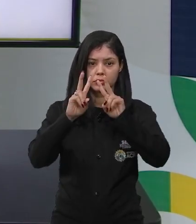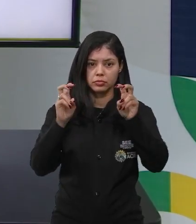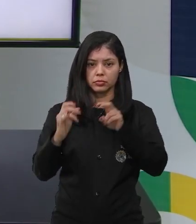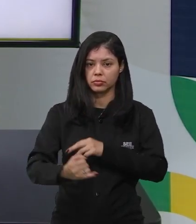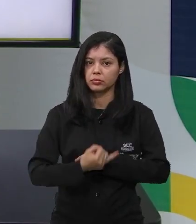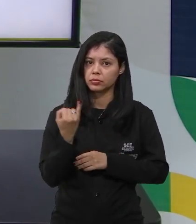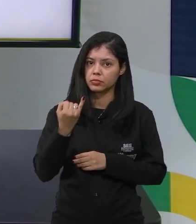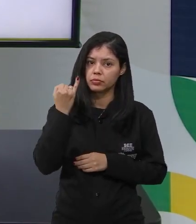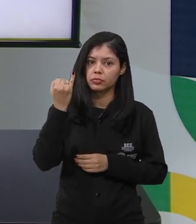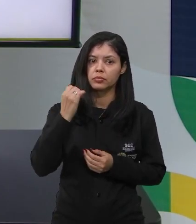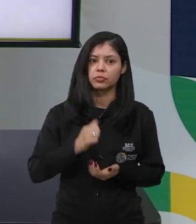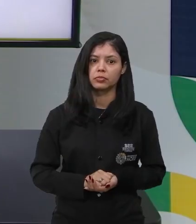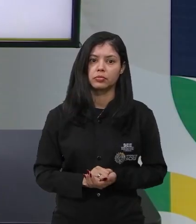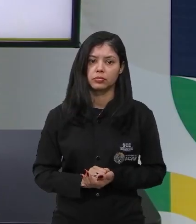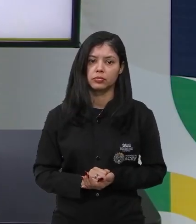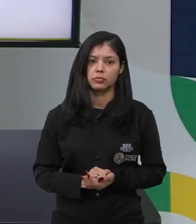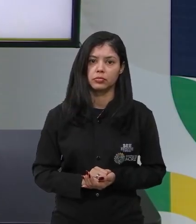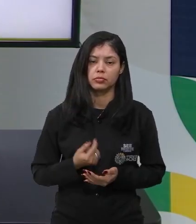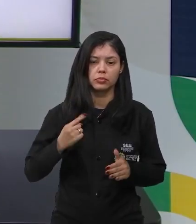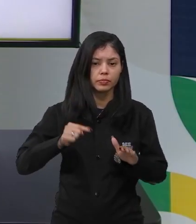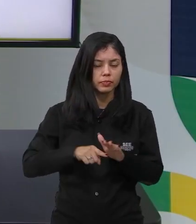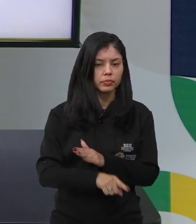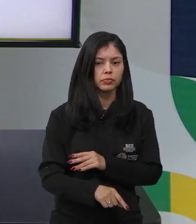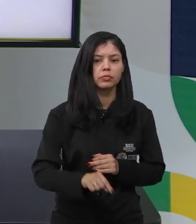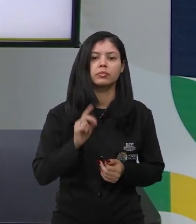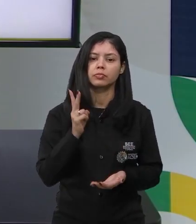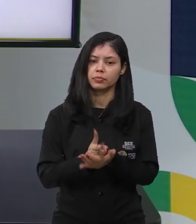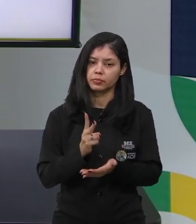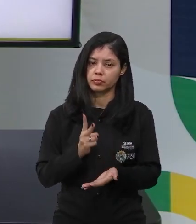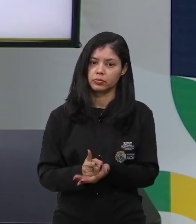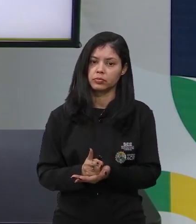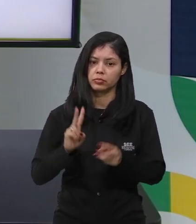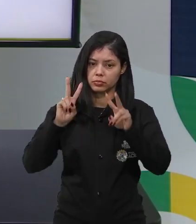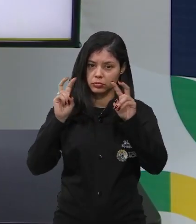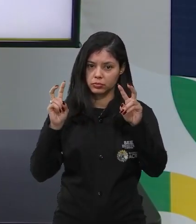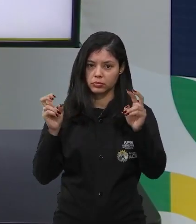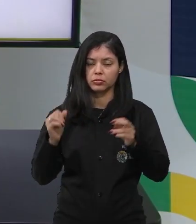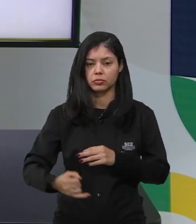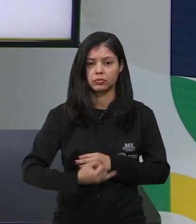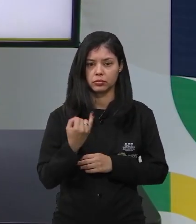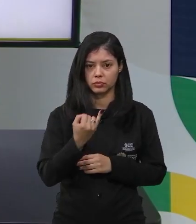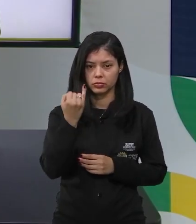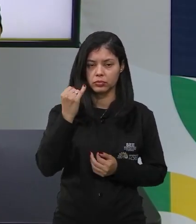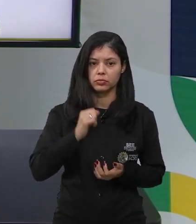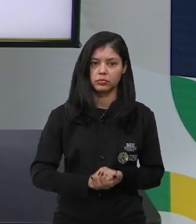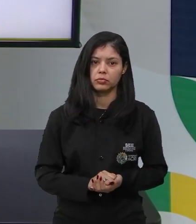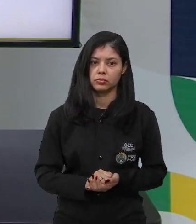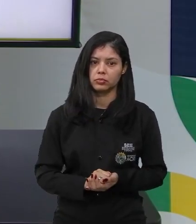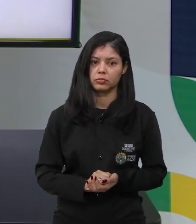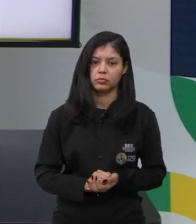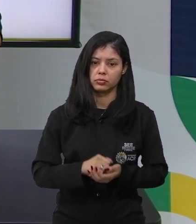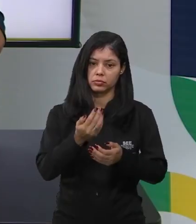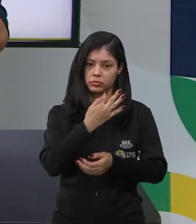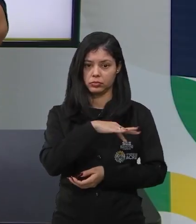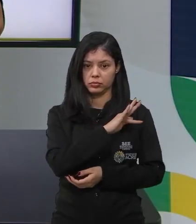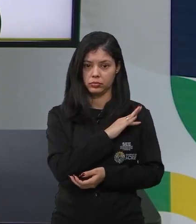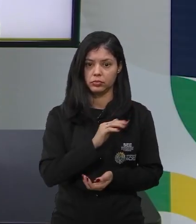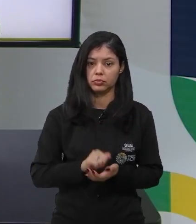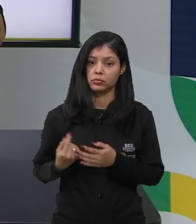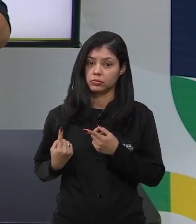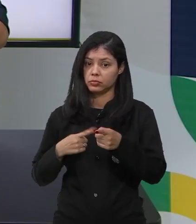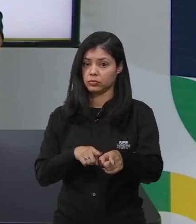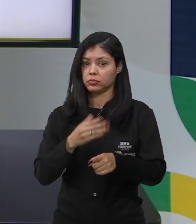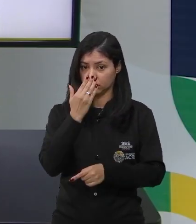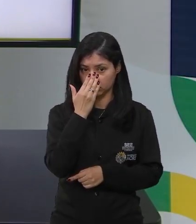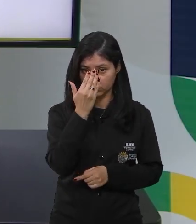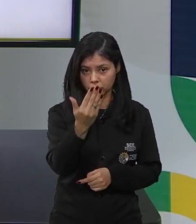muito importante. Aprofundem-se cada vez mais sobre ele. É muito importante para a vida acadêmica de vocês, para os desafios